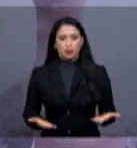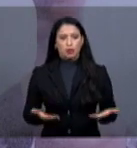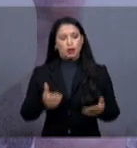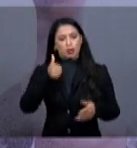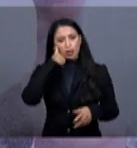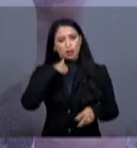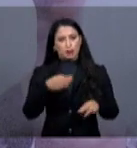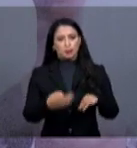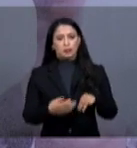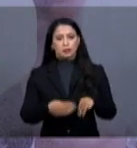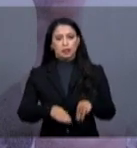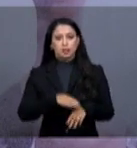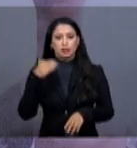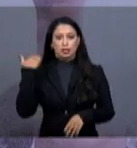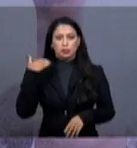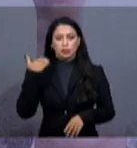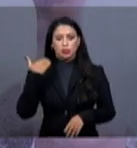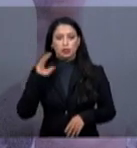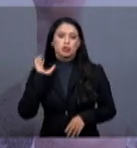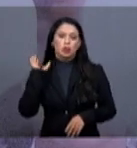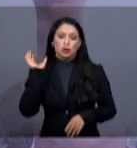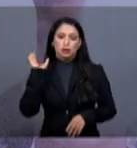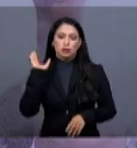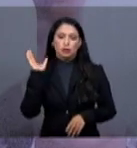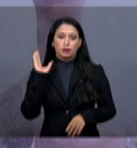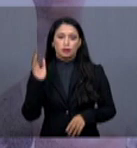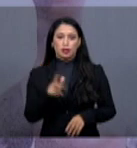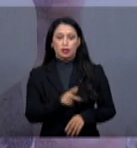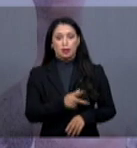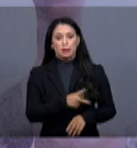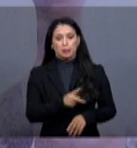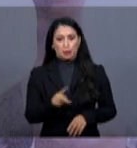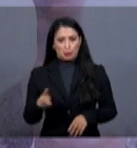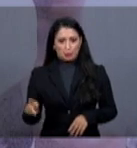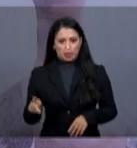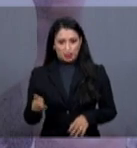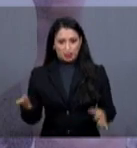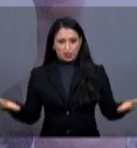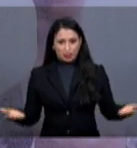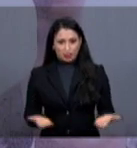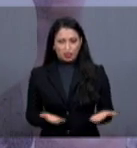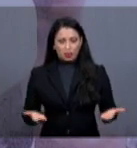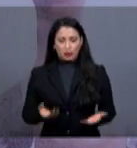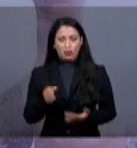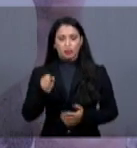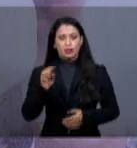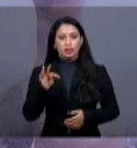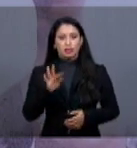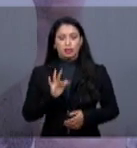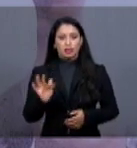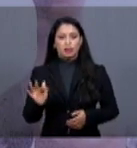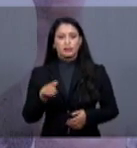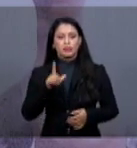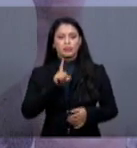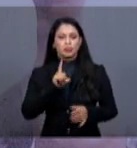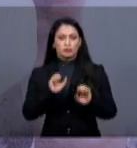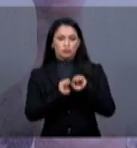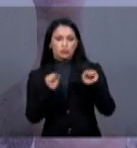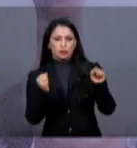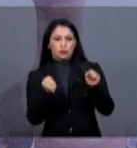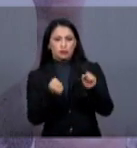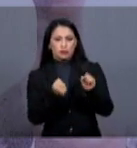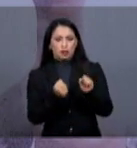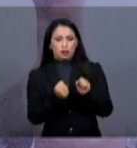Ellen Grace e Rosa Weber, que está no exercício da presidência da Suprema Corte, idealizaram esse encontro que traz o olhar das